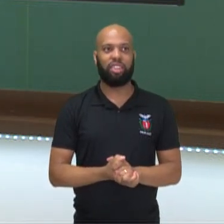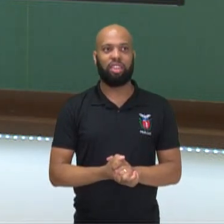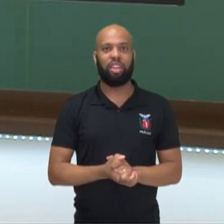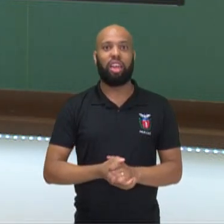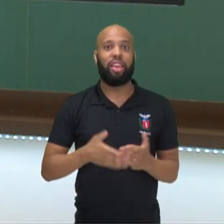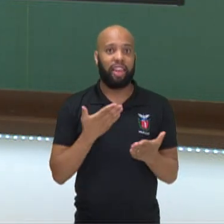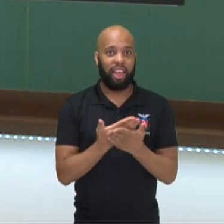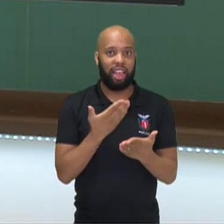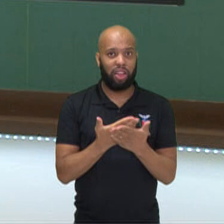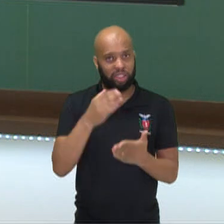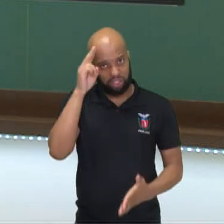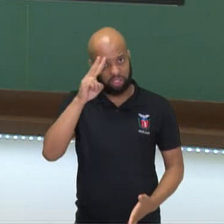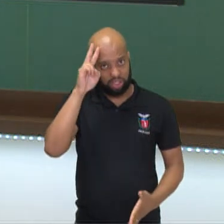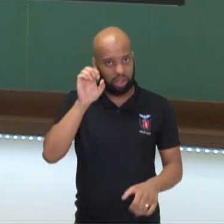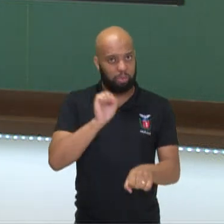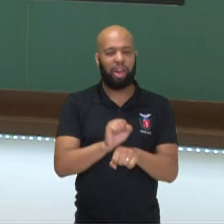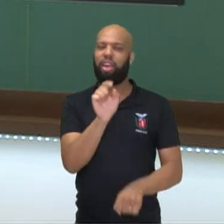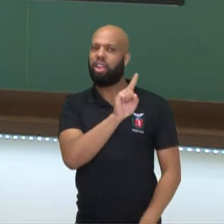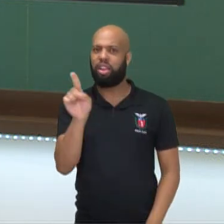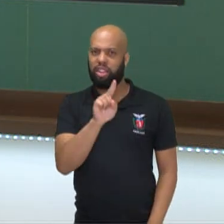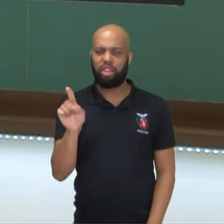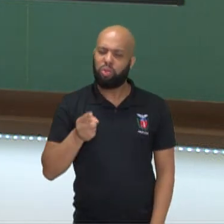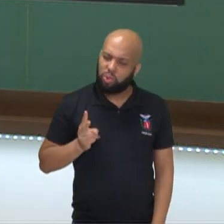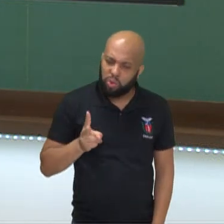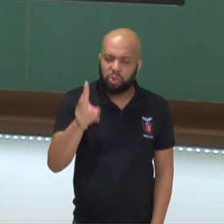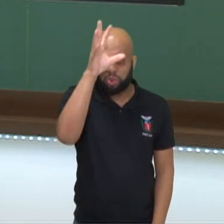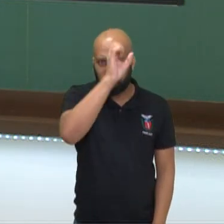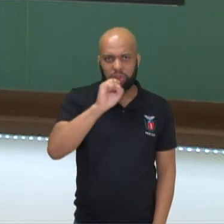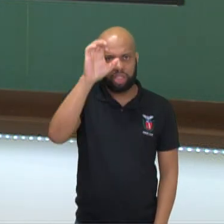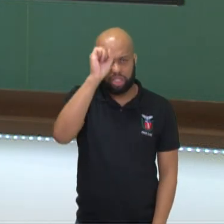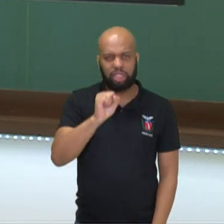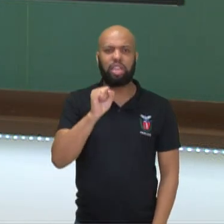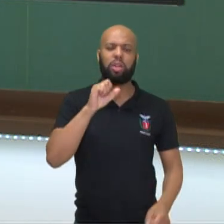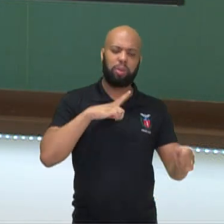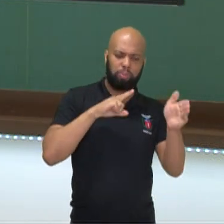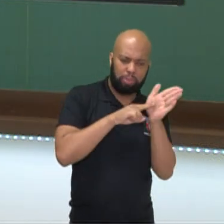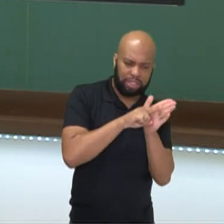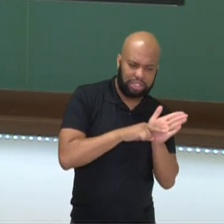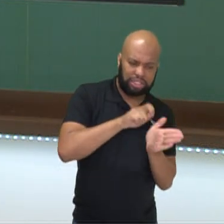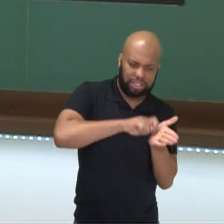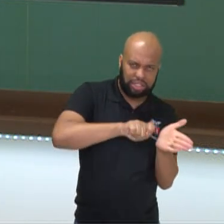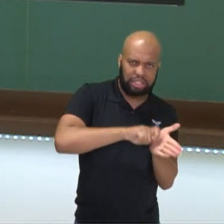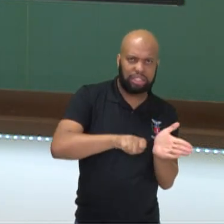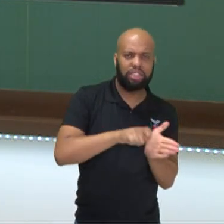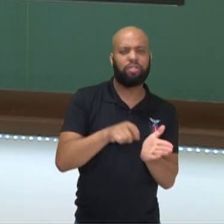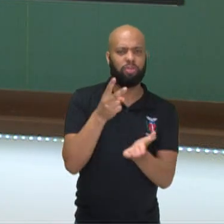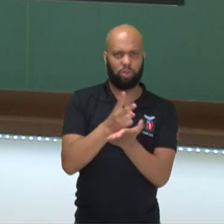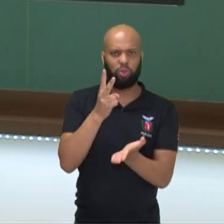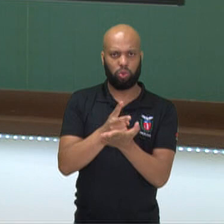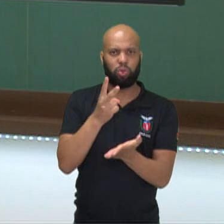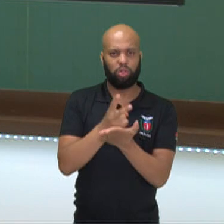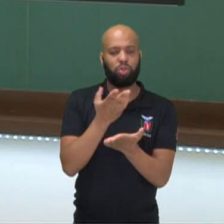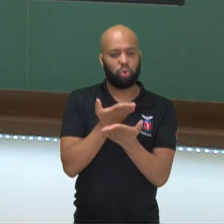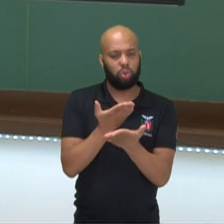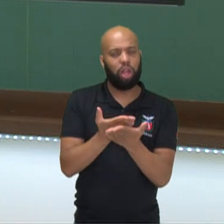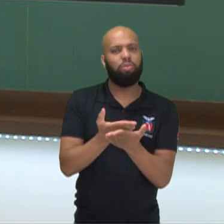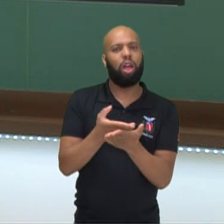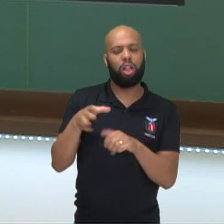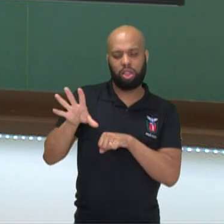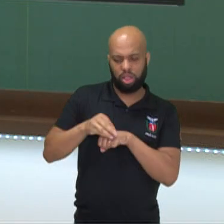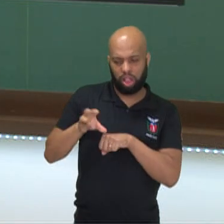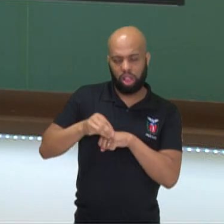de história parar por aqui, continue aprendendo, faça anotações para você prosseguir com os seus